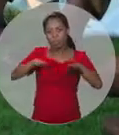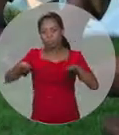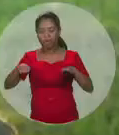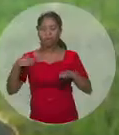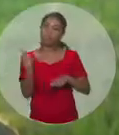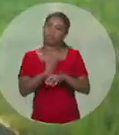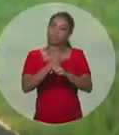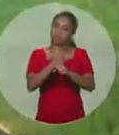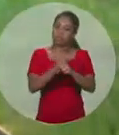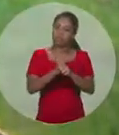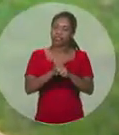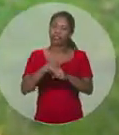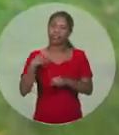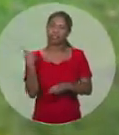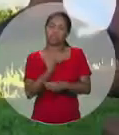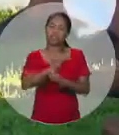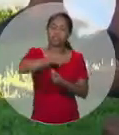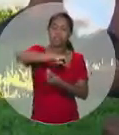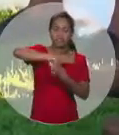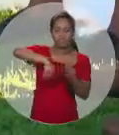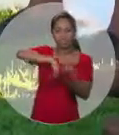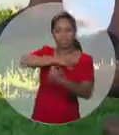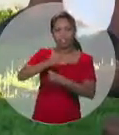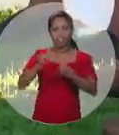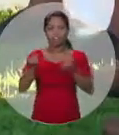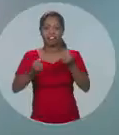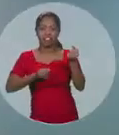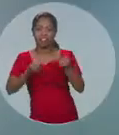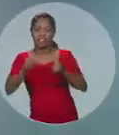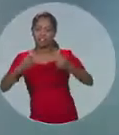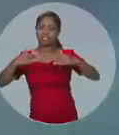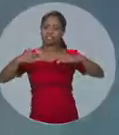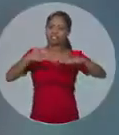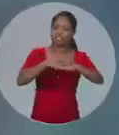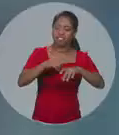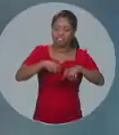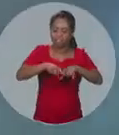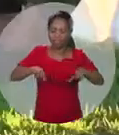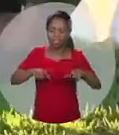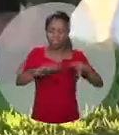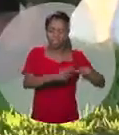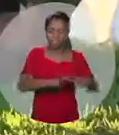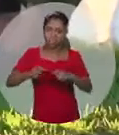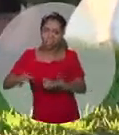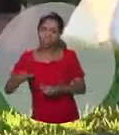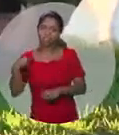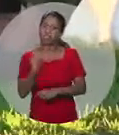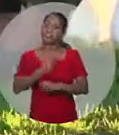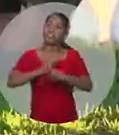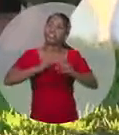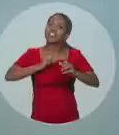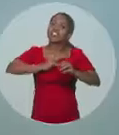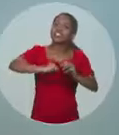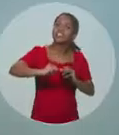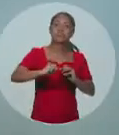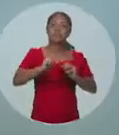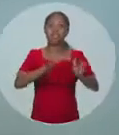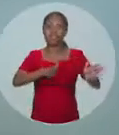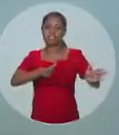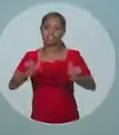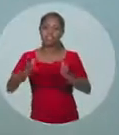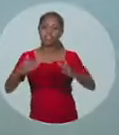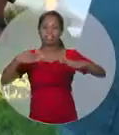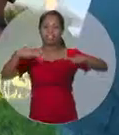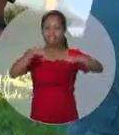nosso compromisso. Estamos nos misturando com carros, com calçada quebrada. Nós defendemos mobilidade urbana, pensa